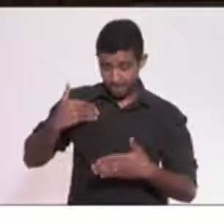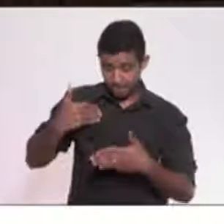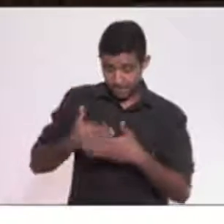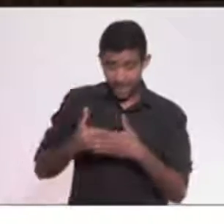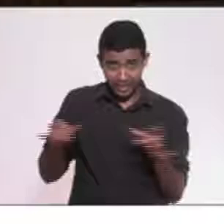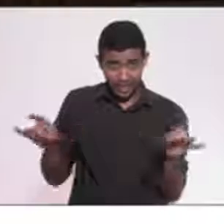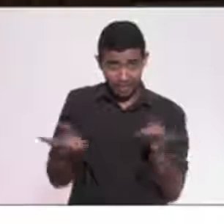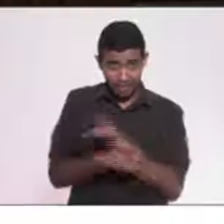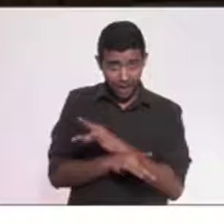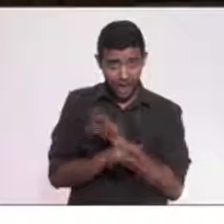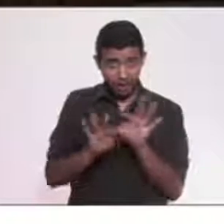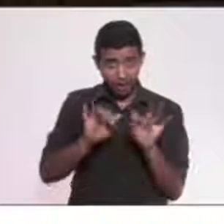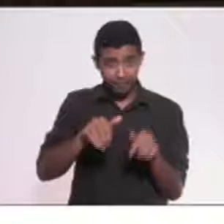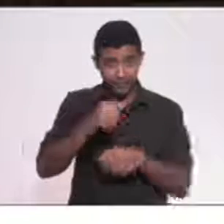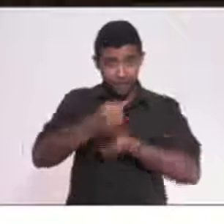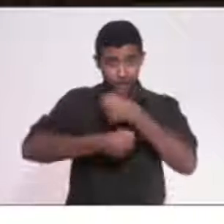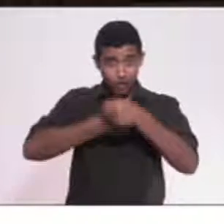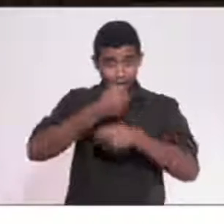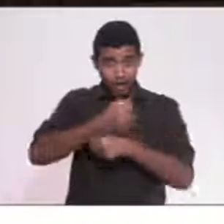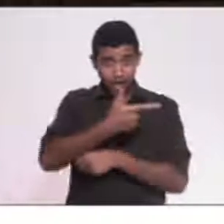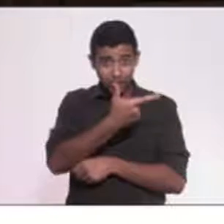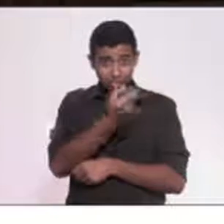do ano que vem.